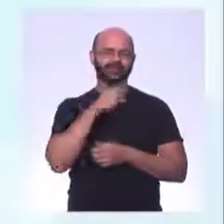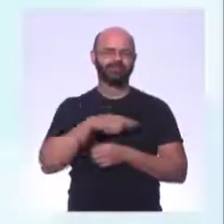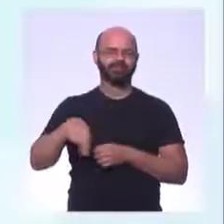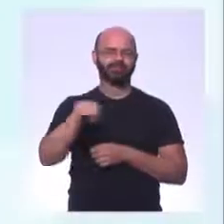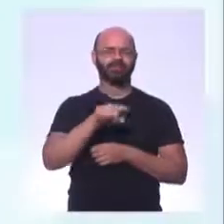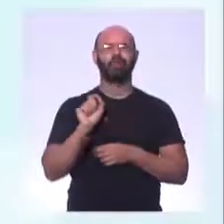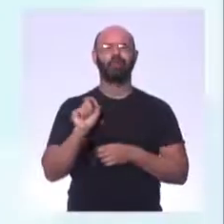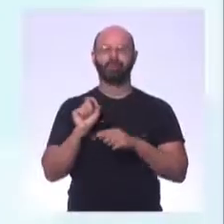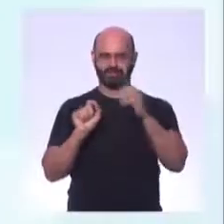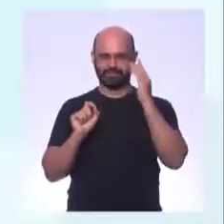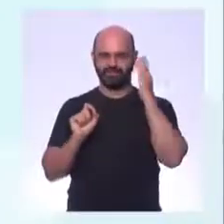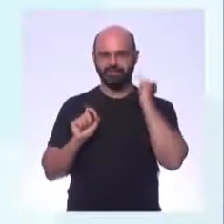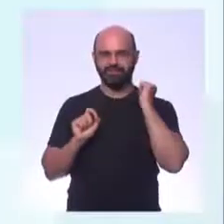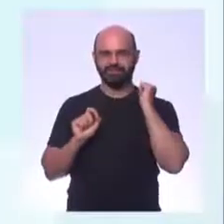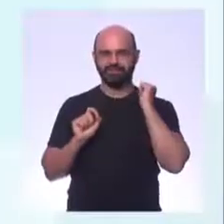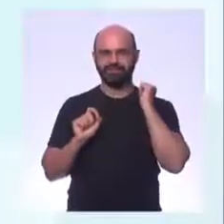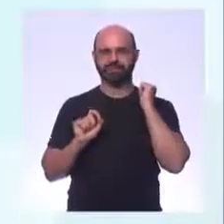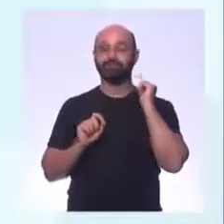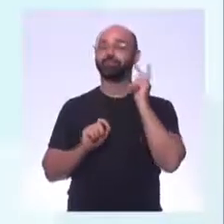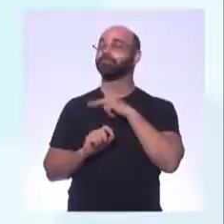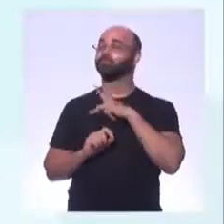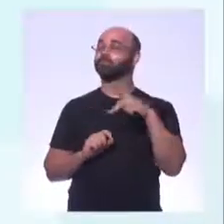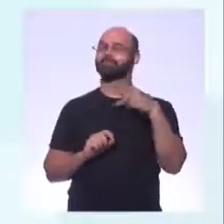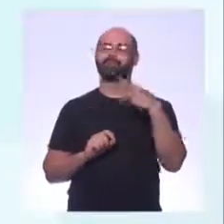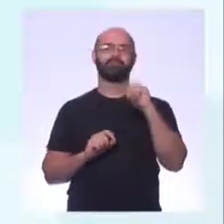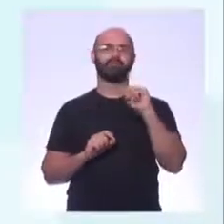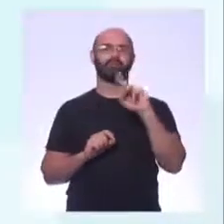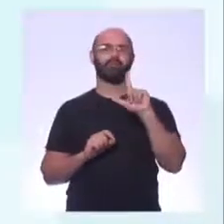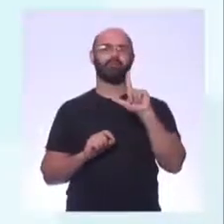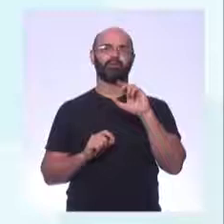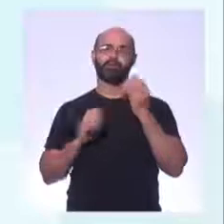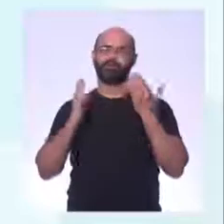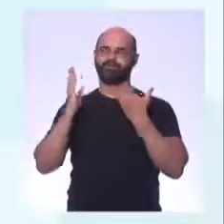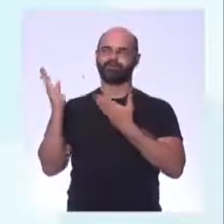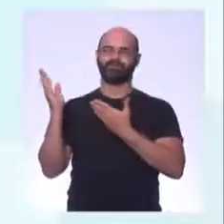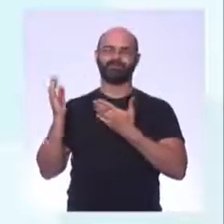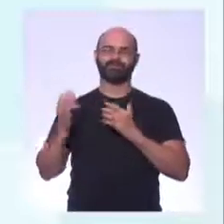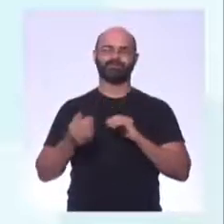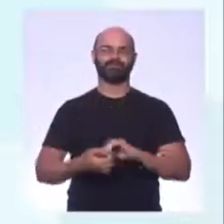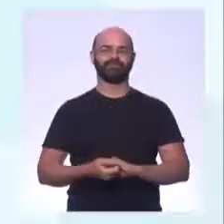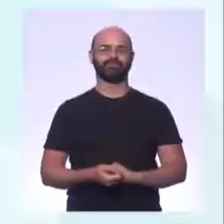elétrico? Professor Paulo, é com você agora.